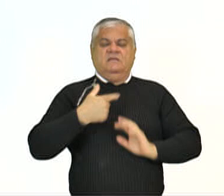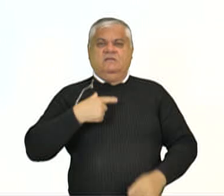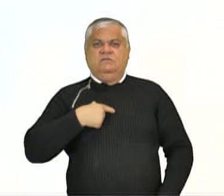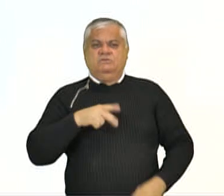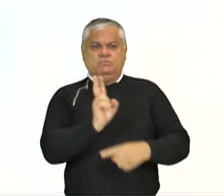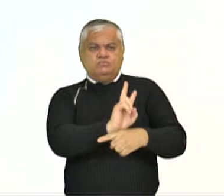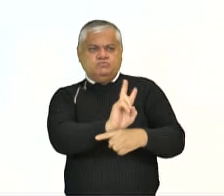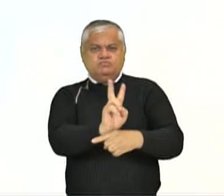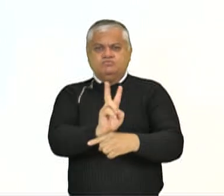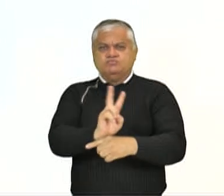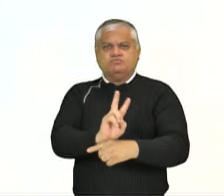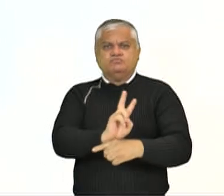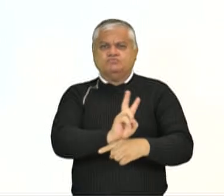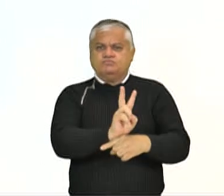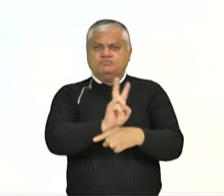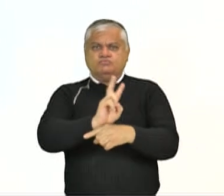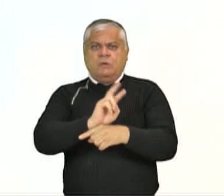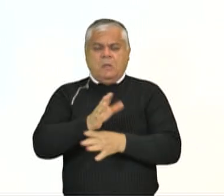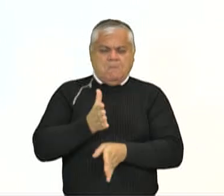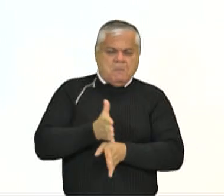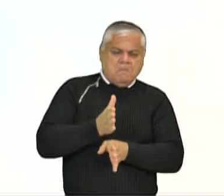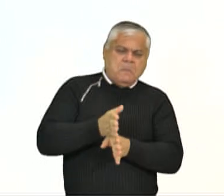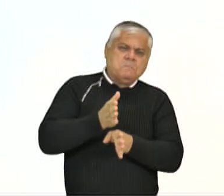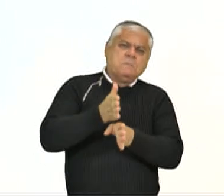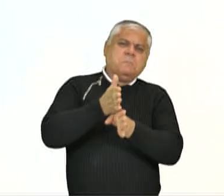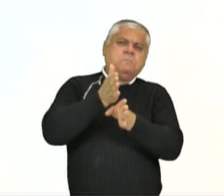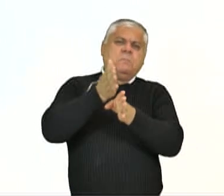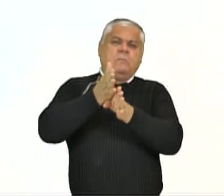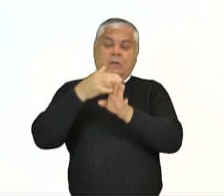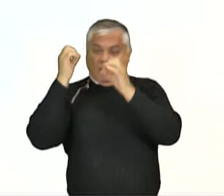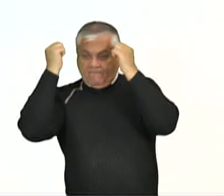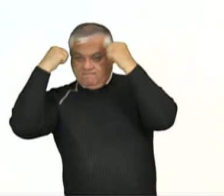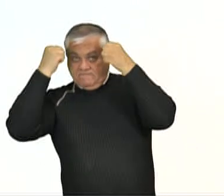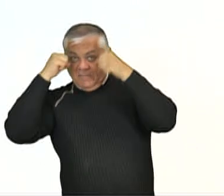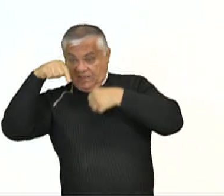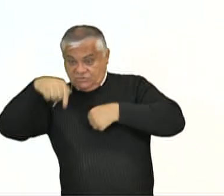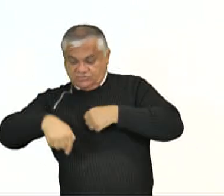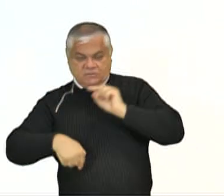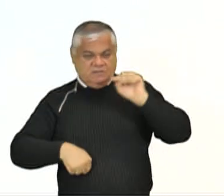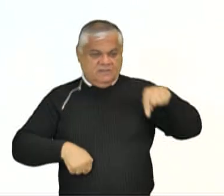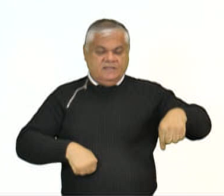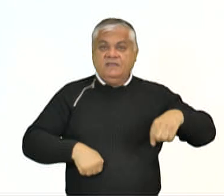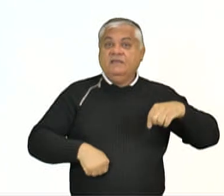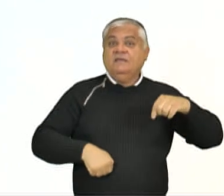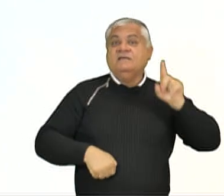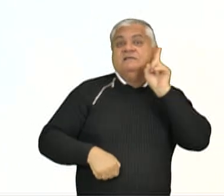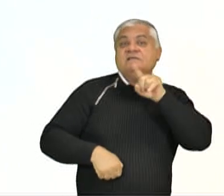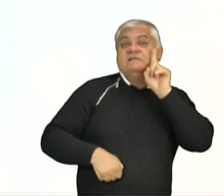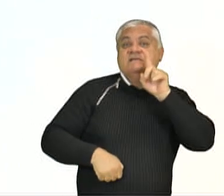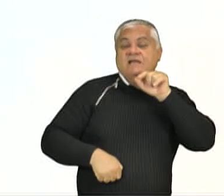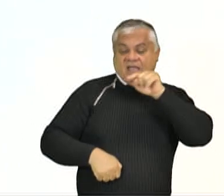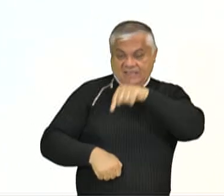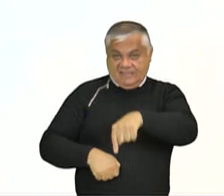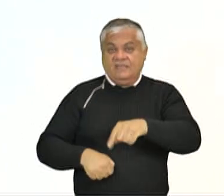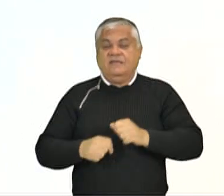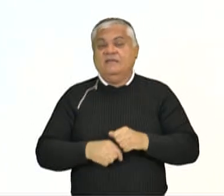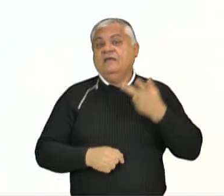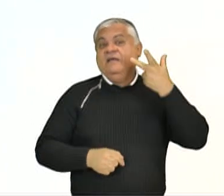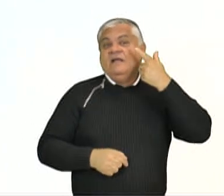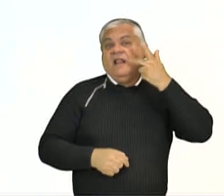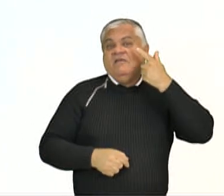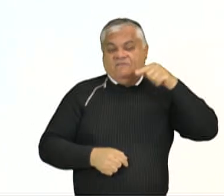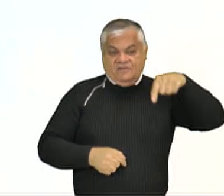nas fronteiras e um enorme muro foi construído no trecho de fronteira entre San Diego, que fica na